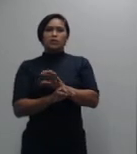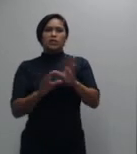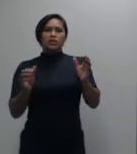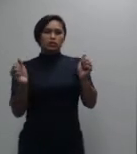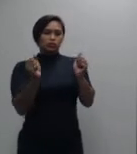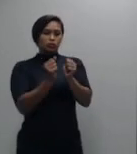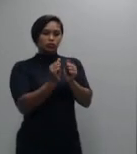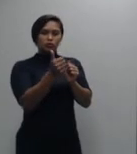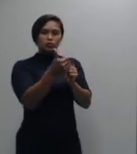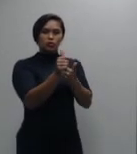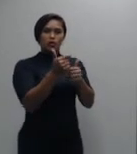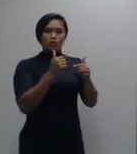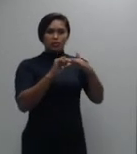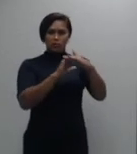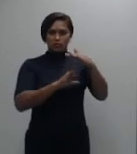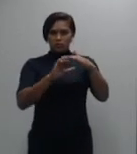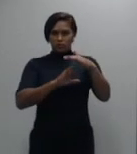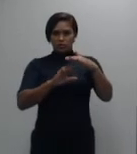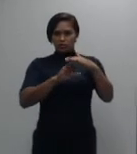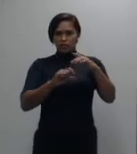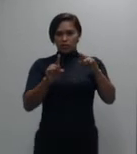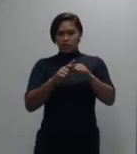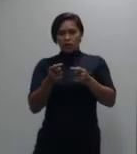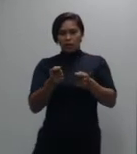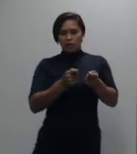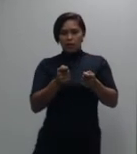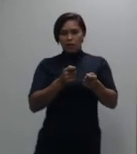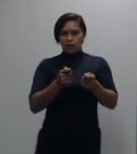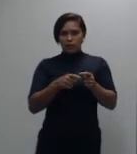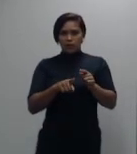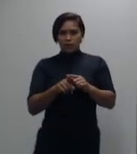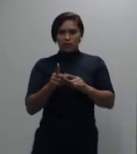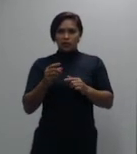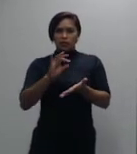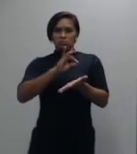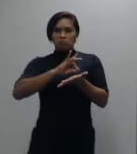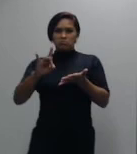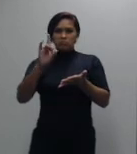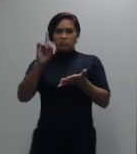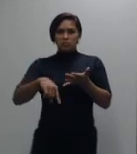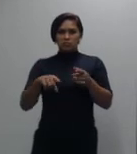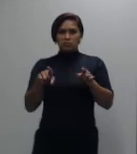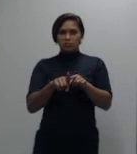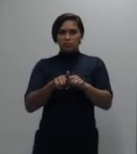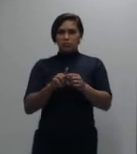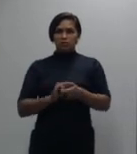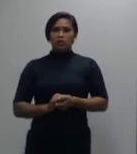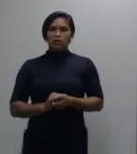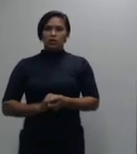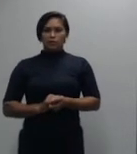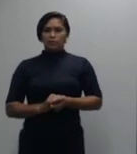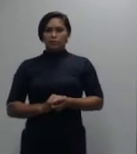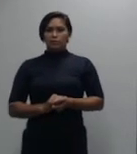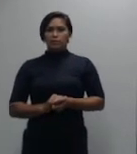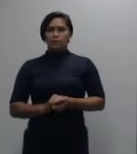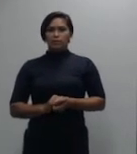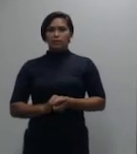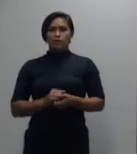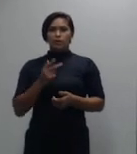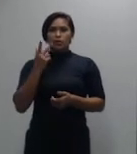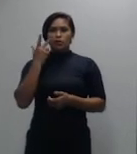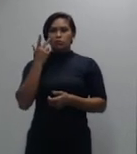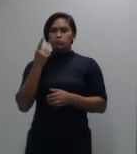a e a concorrentes e aqui inimigos botões um grande um grande com o